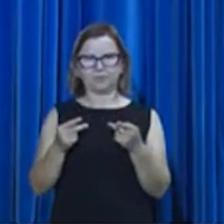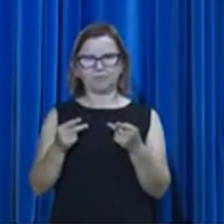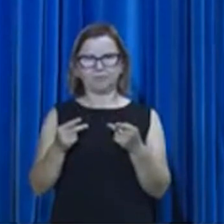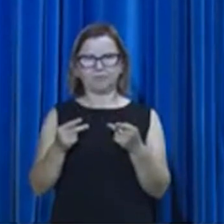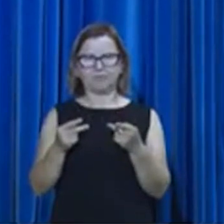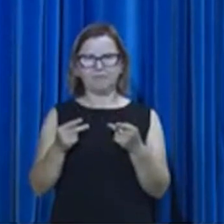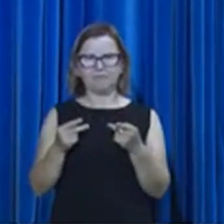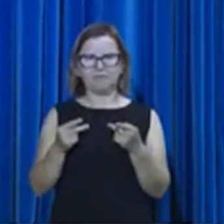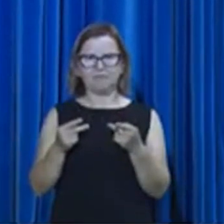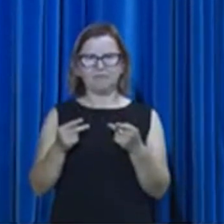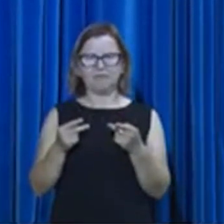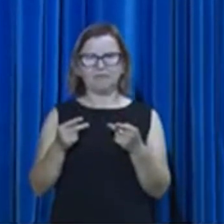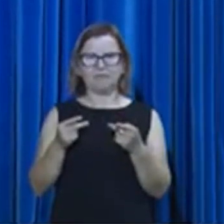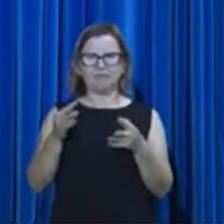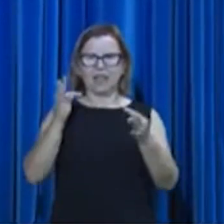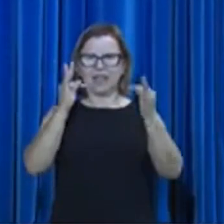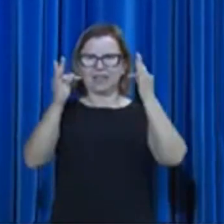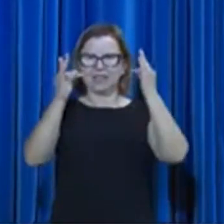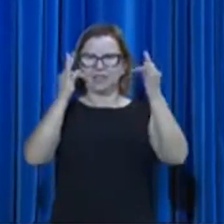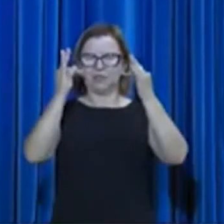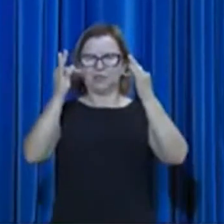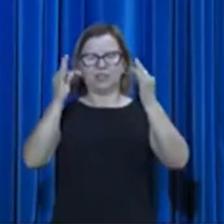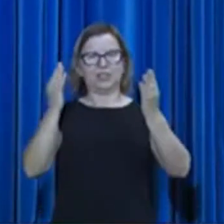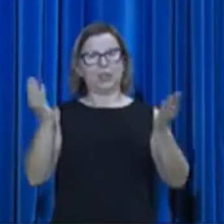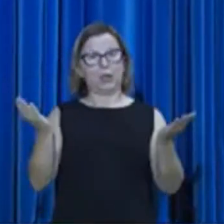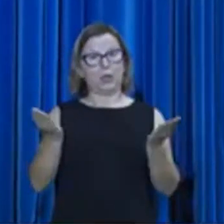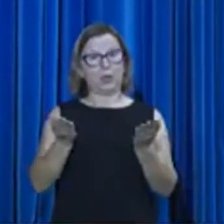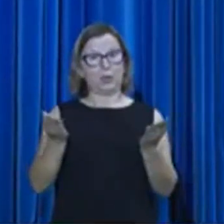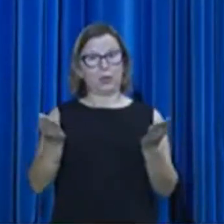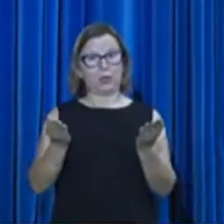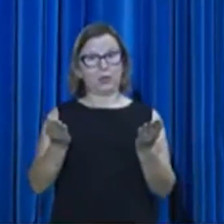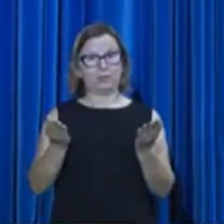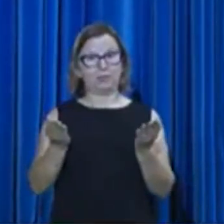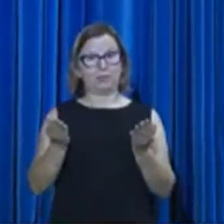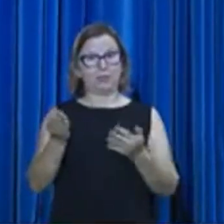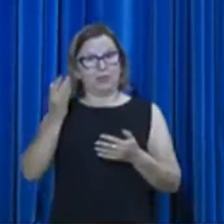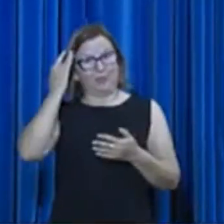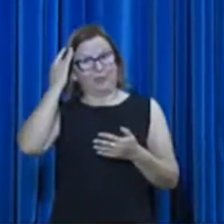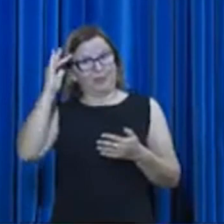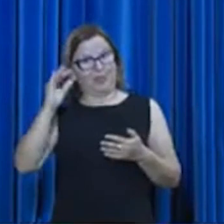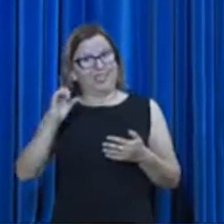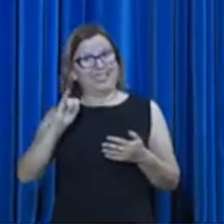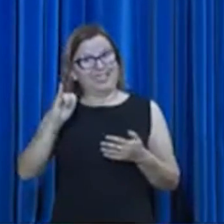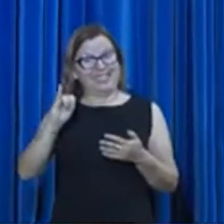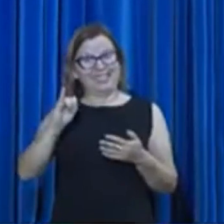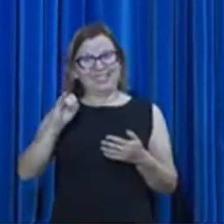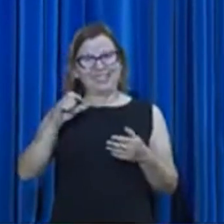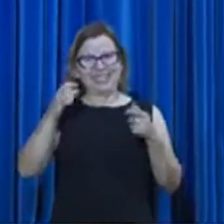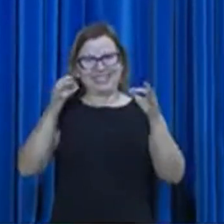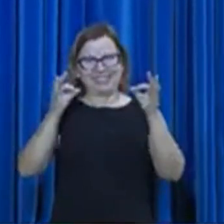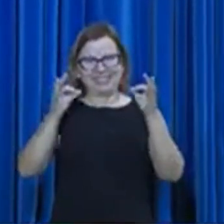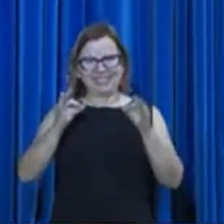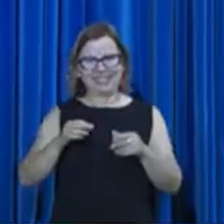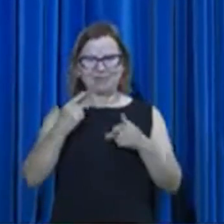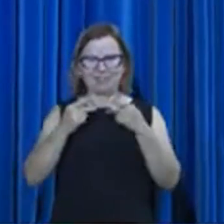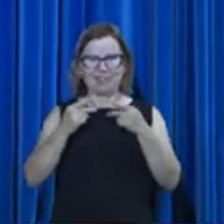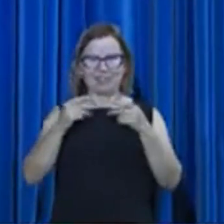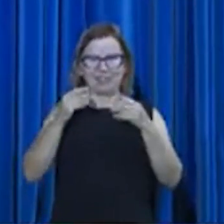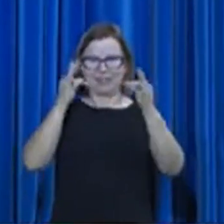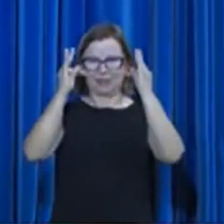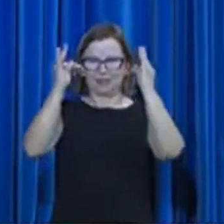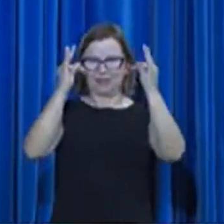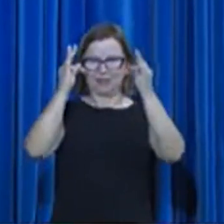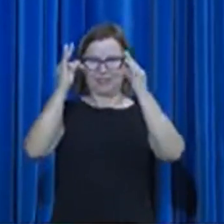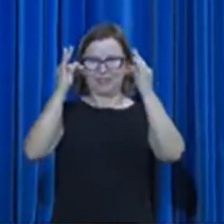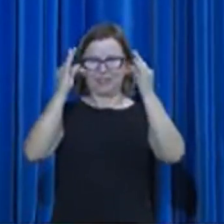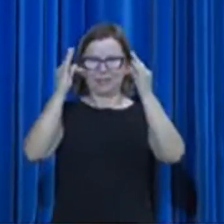moderna teologia, se pode chamar de teologia, é sempre rumo à